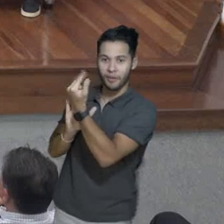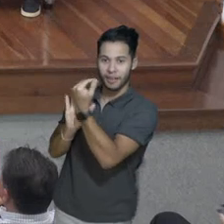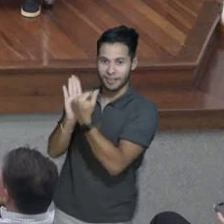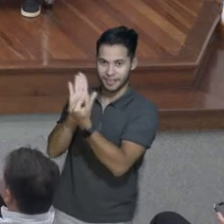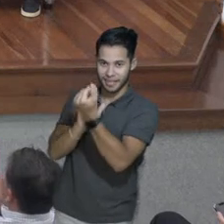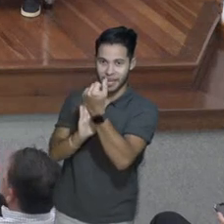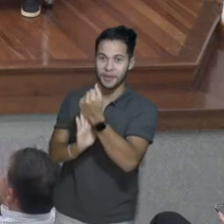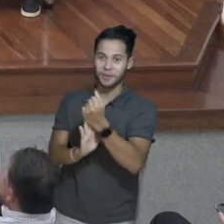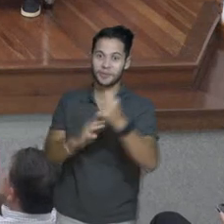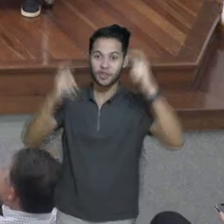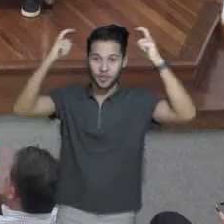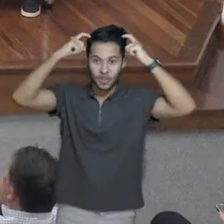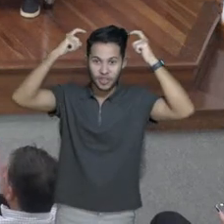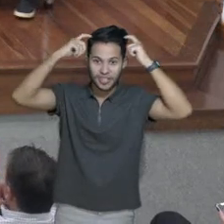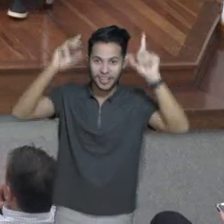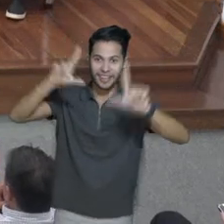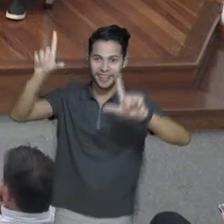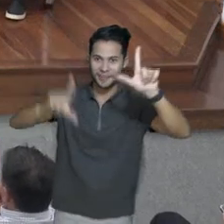at